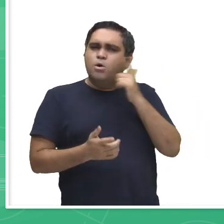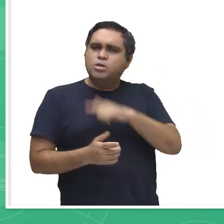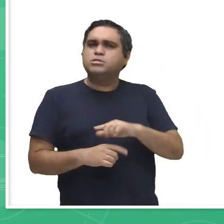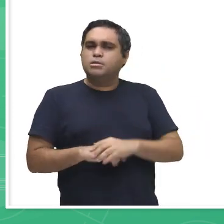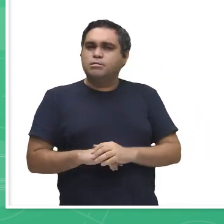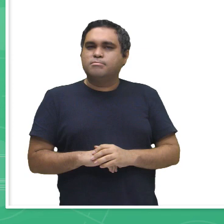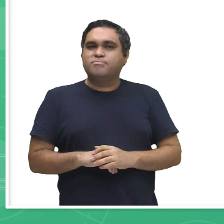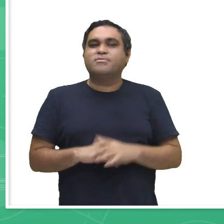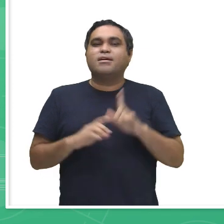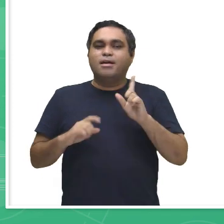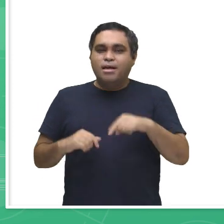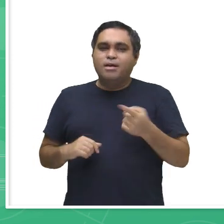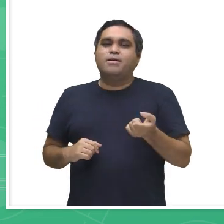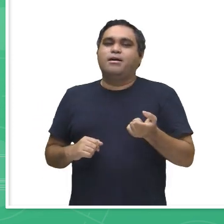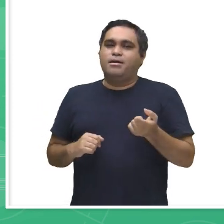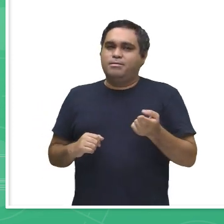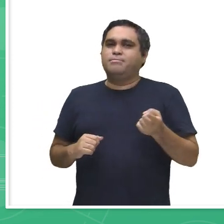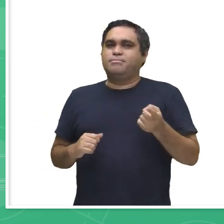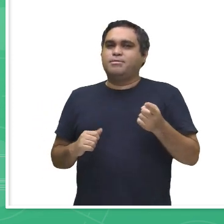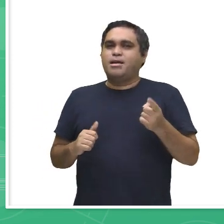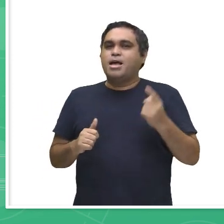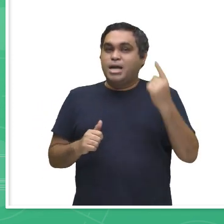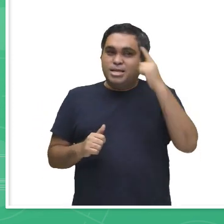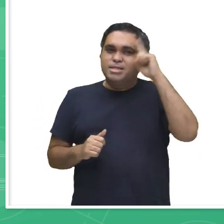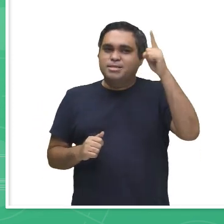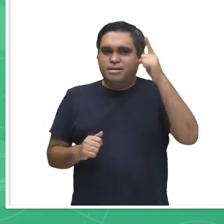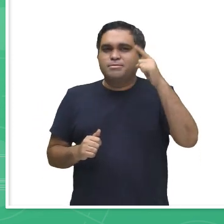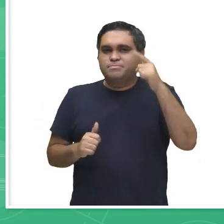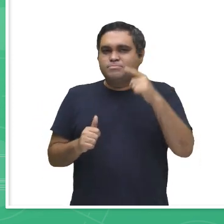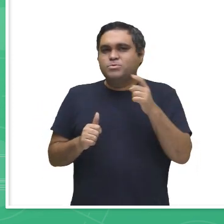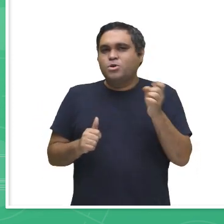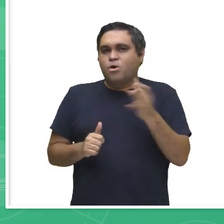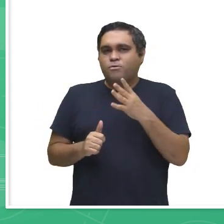aqui, a Bíblia, que antes era